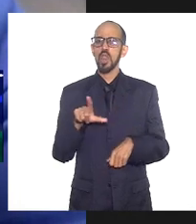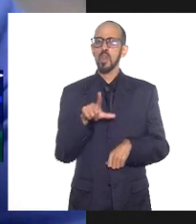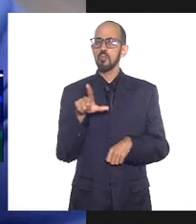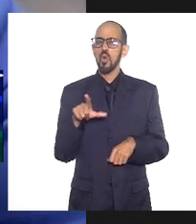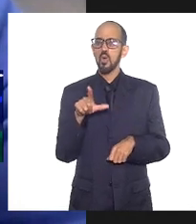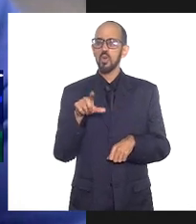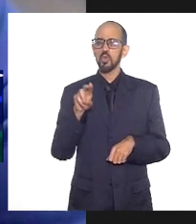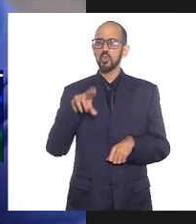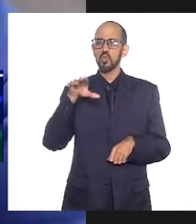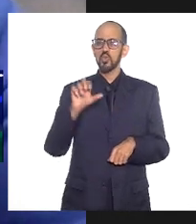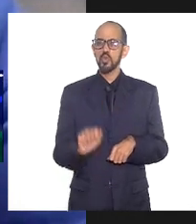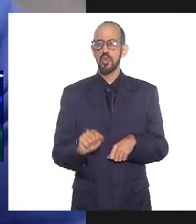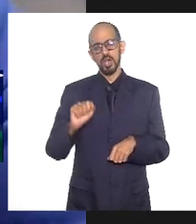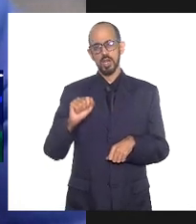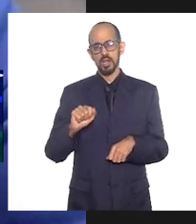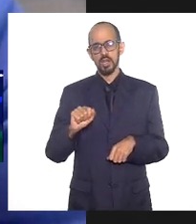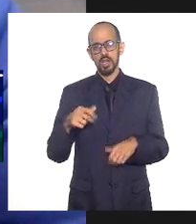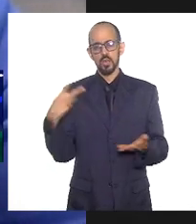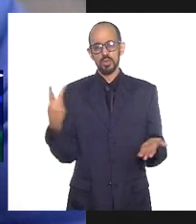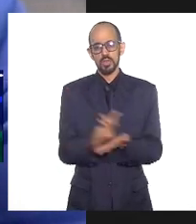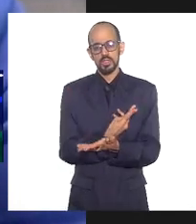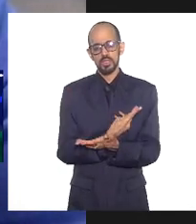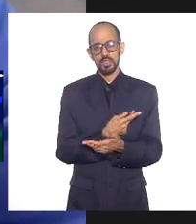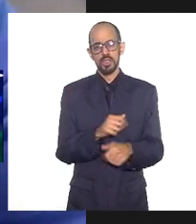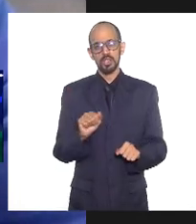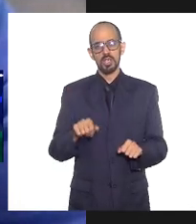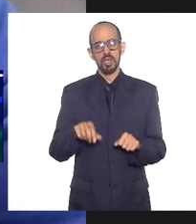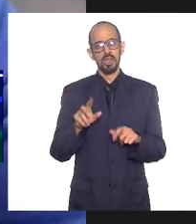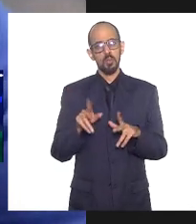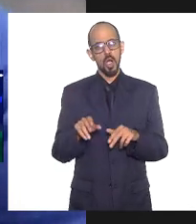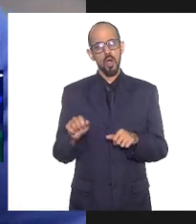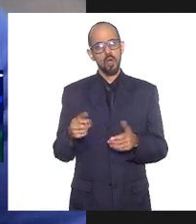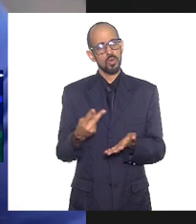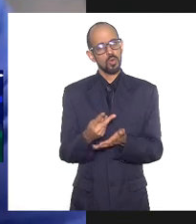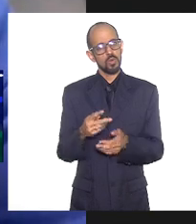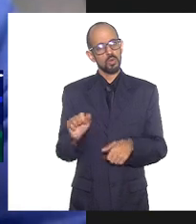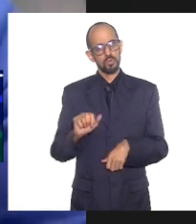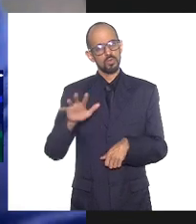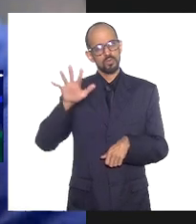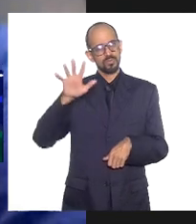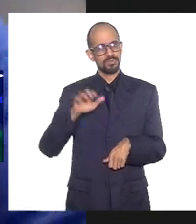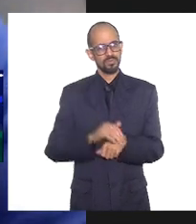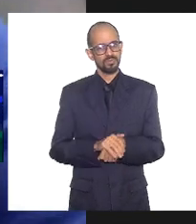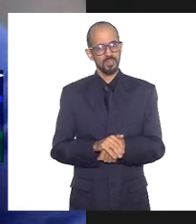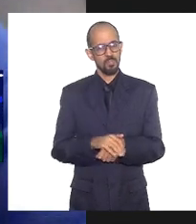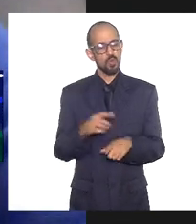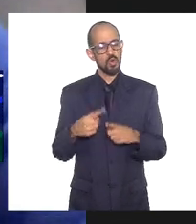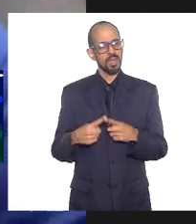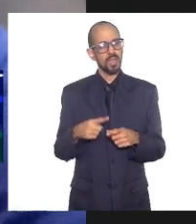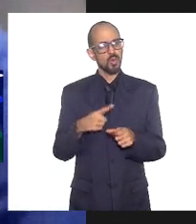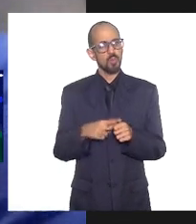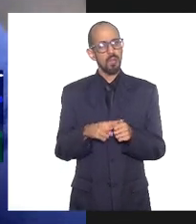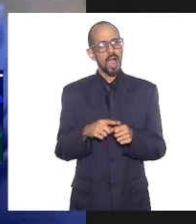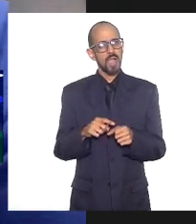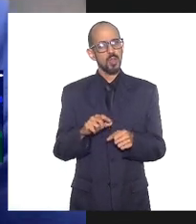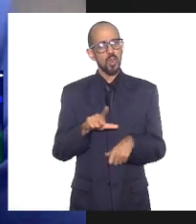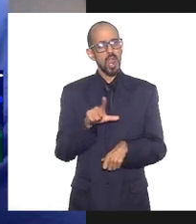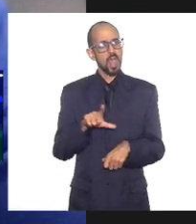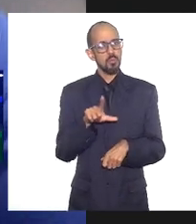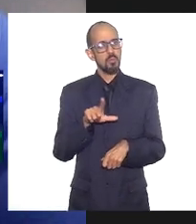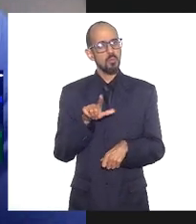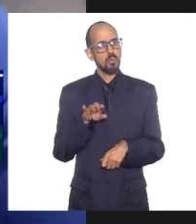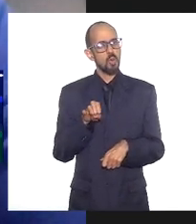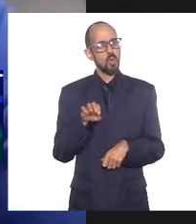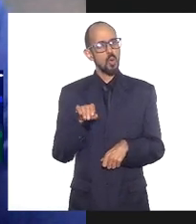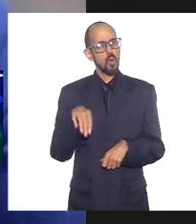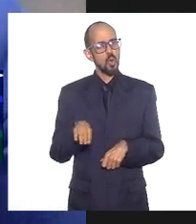teria uma chacina como ocorreu no Jacarezinho. Não porque no bairro Leblon não venda